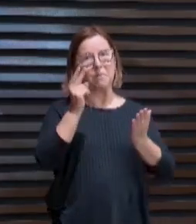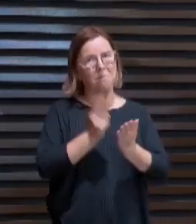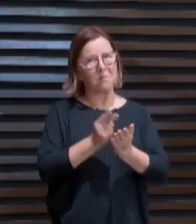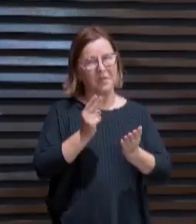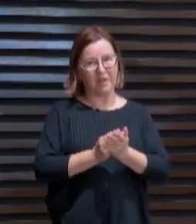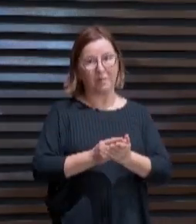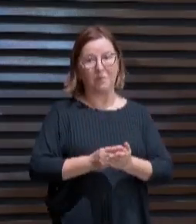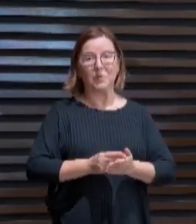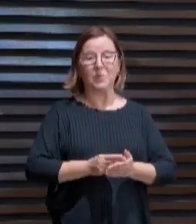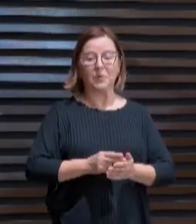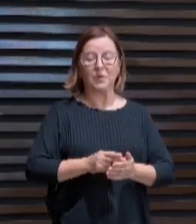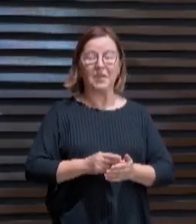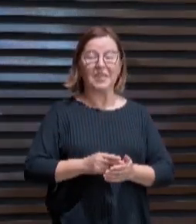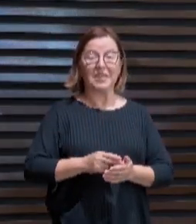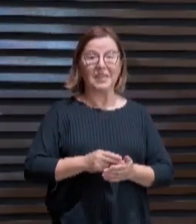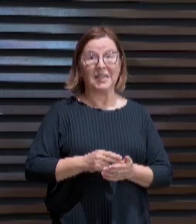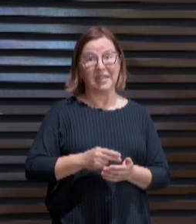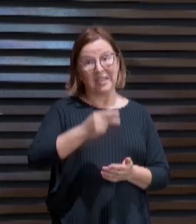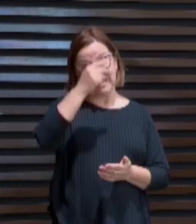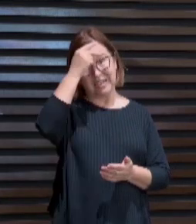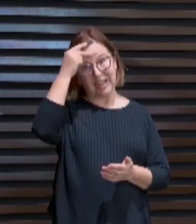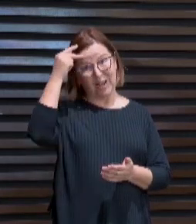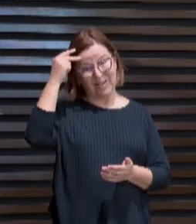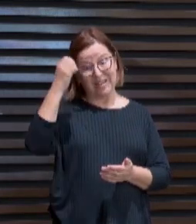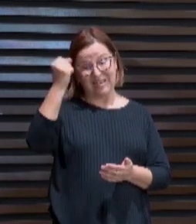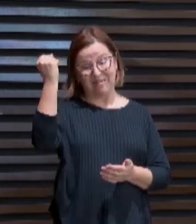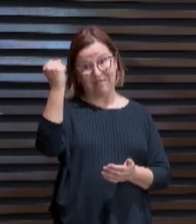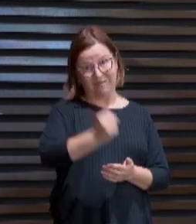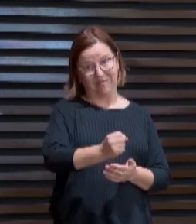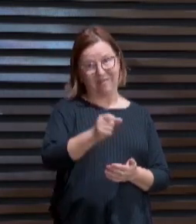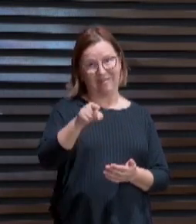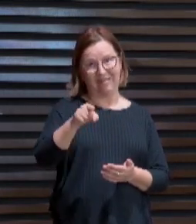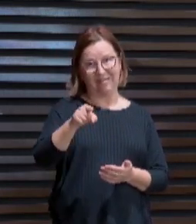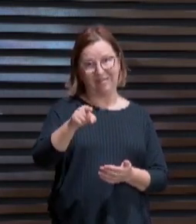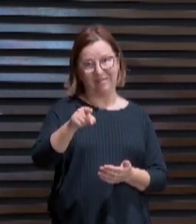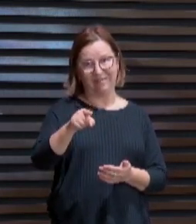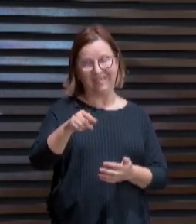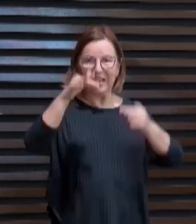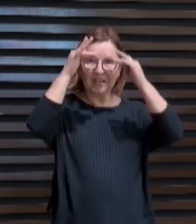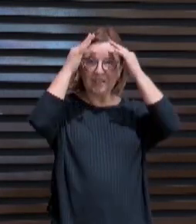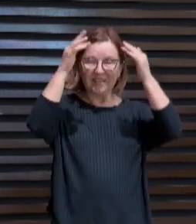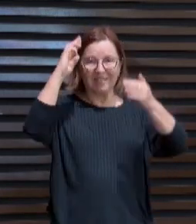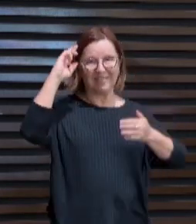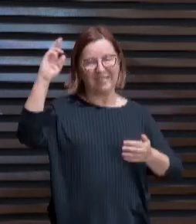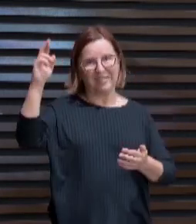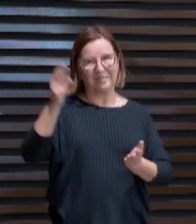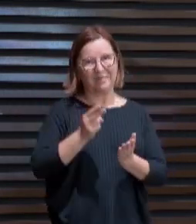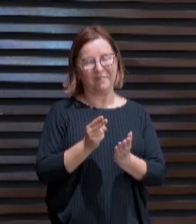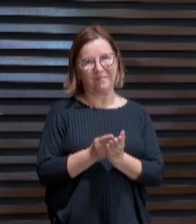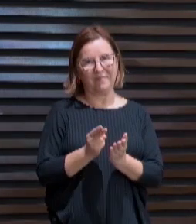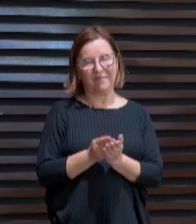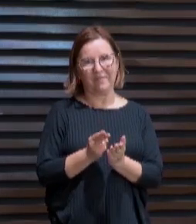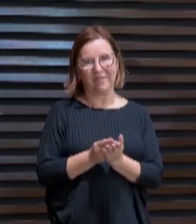vida. Mesmo em caso de morte. A fidelidade ao Senhor, mesmo em